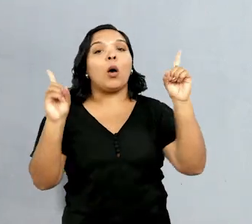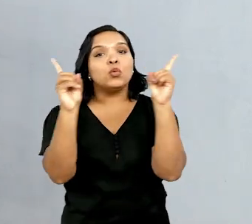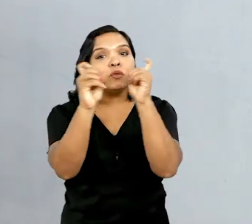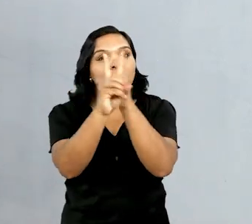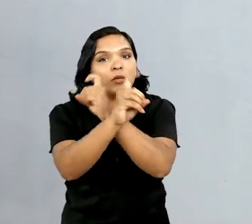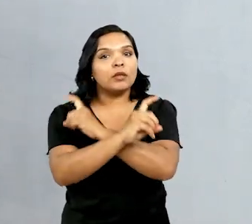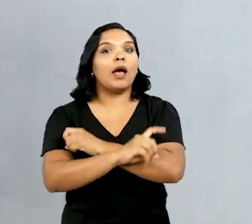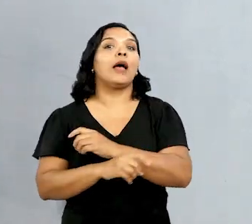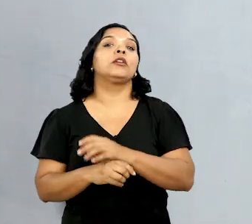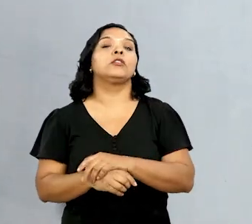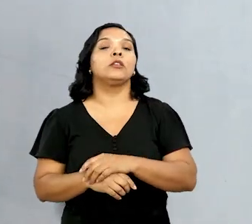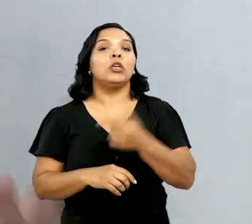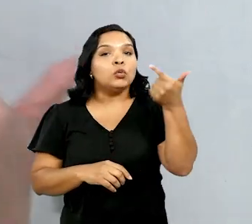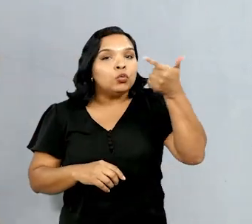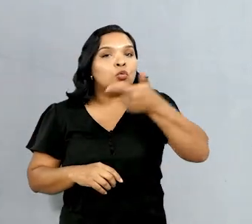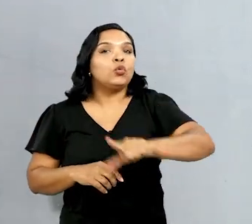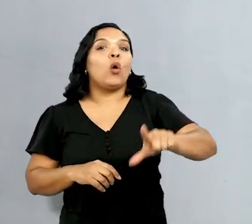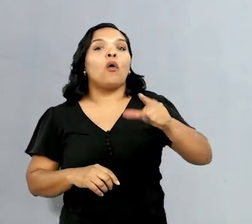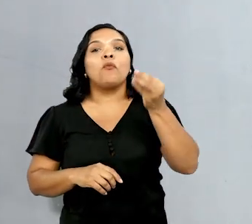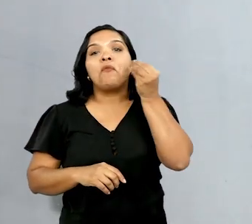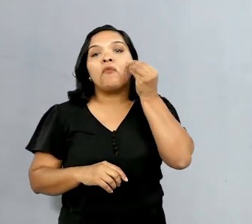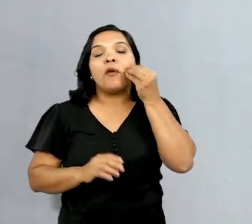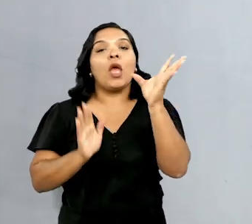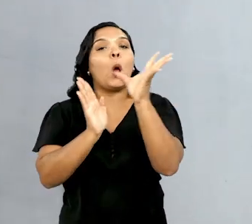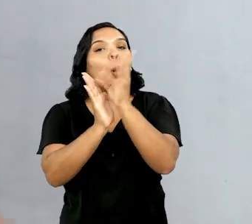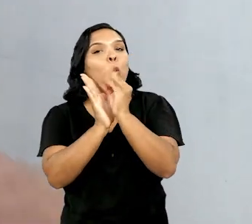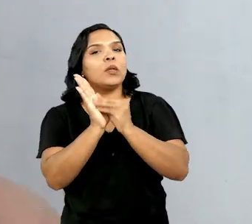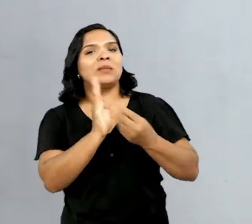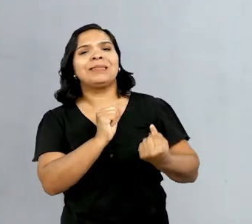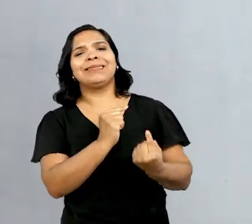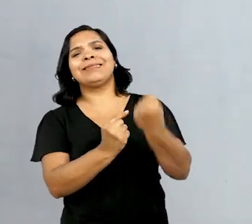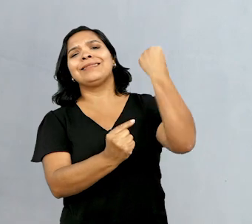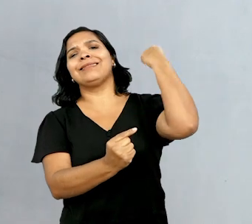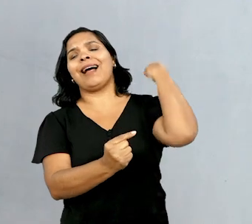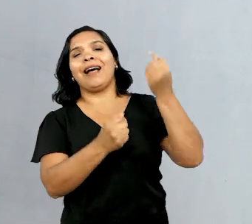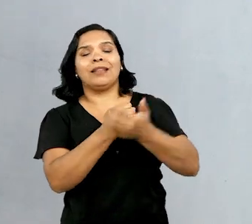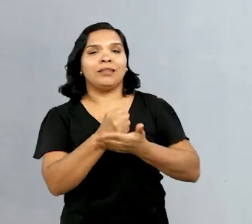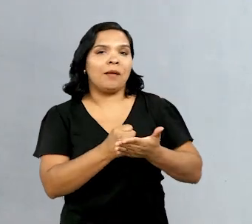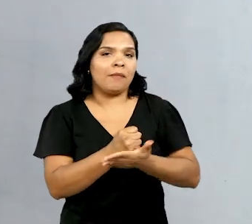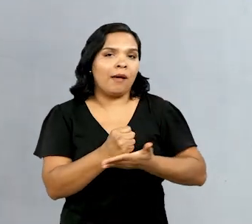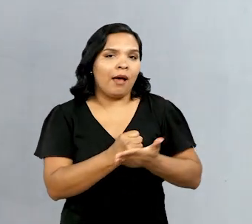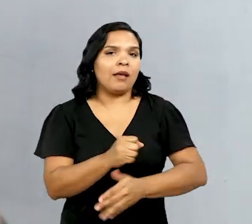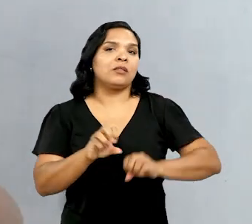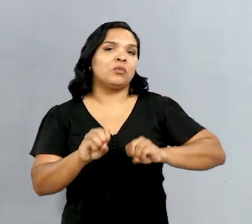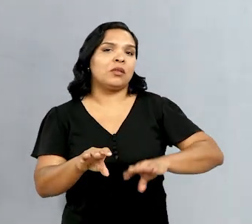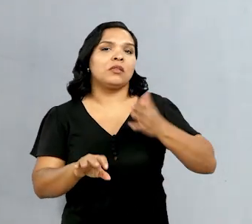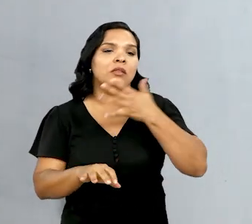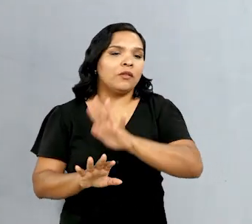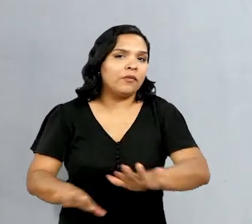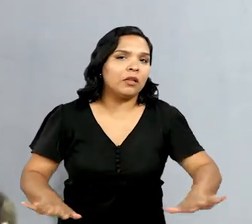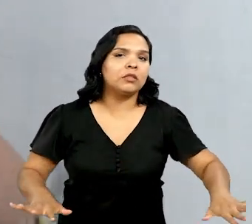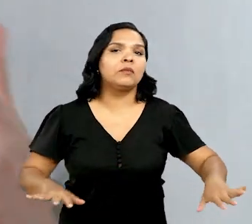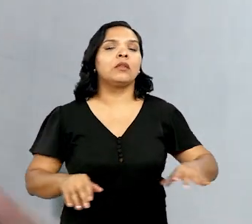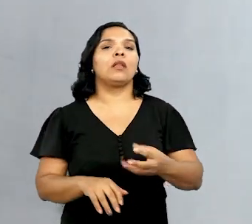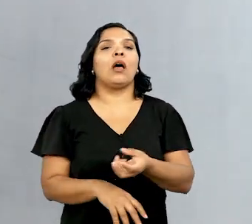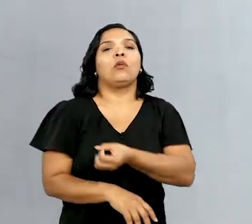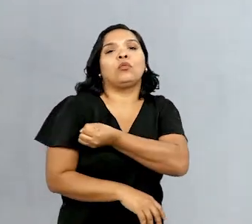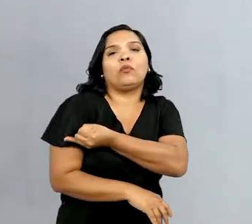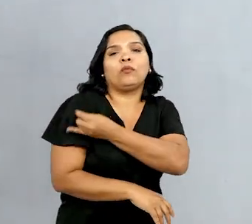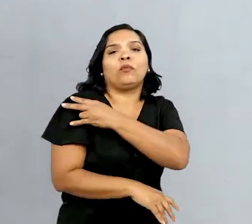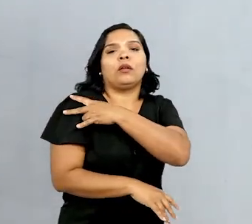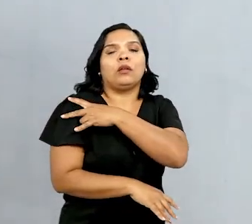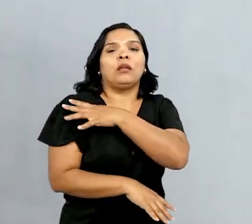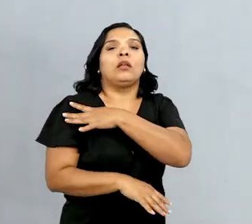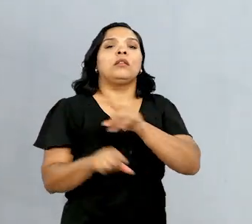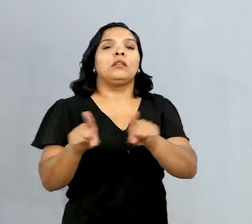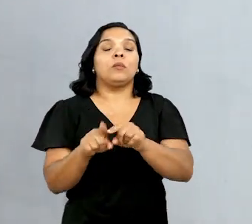principal dificuldade, ter que resgatar conteúdos que são lá da base do ensino infantil, do fundamental menor.